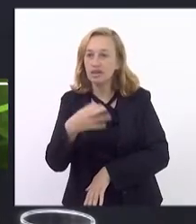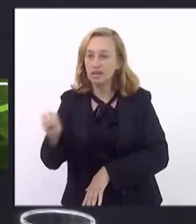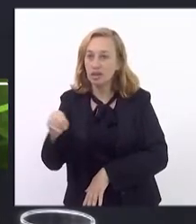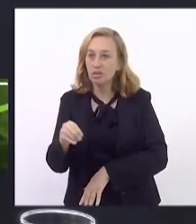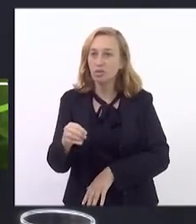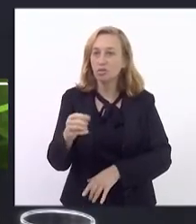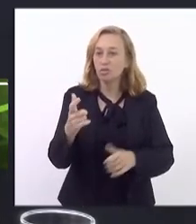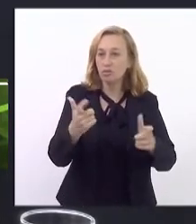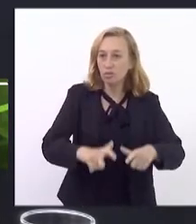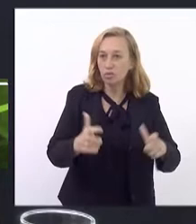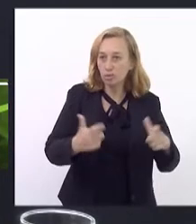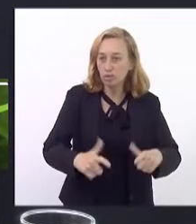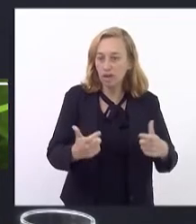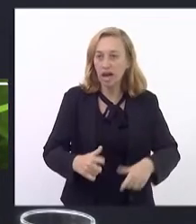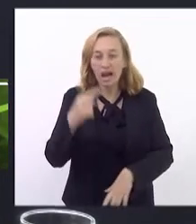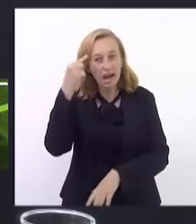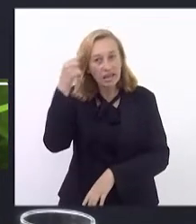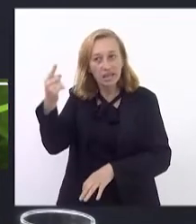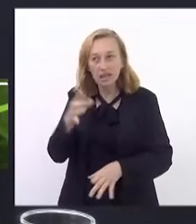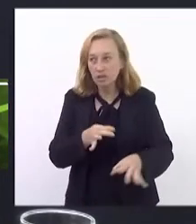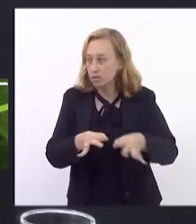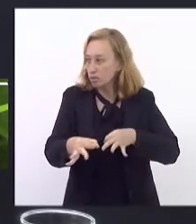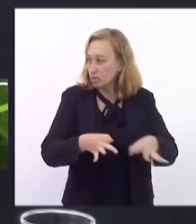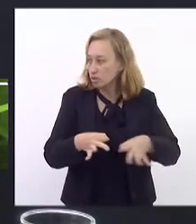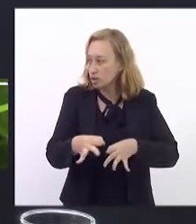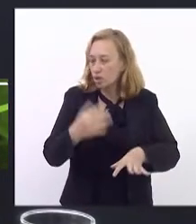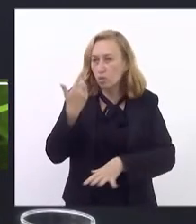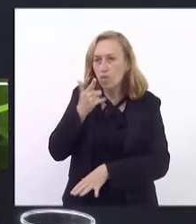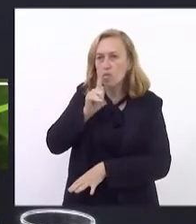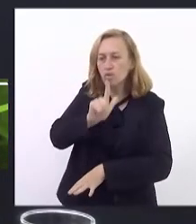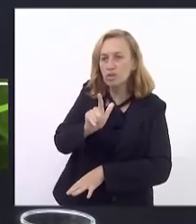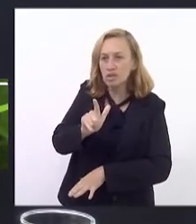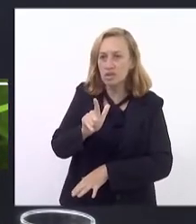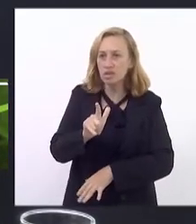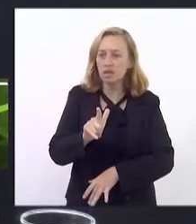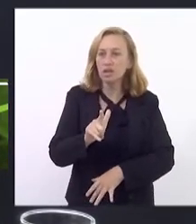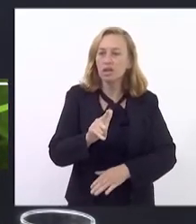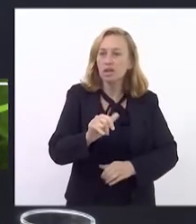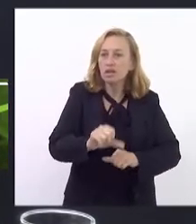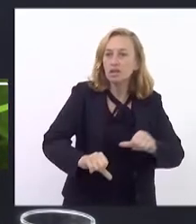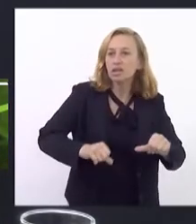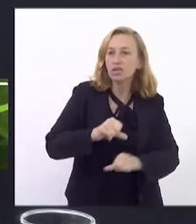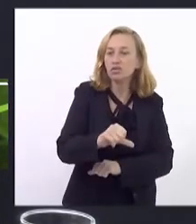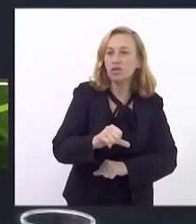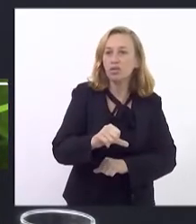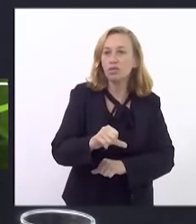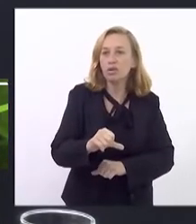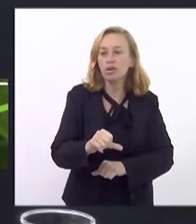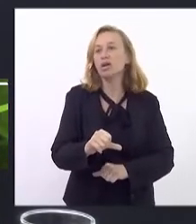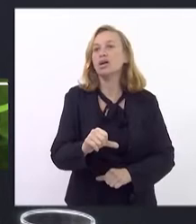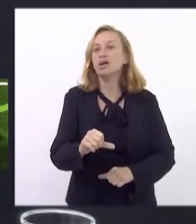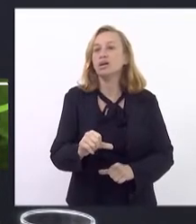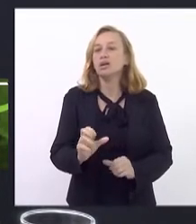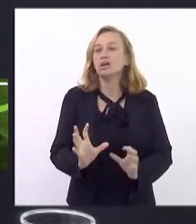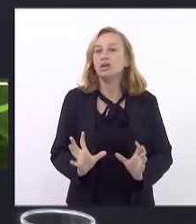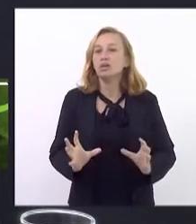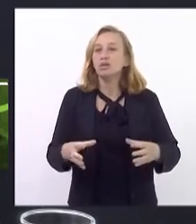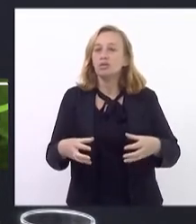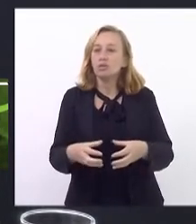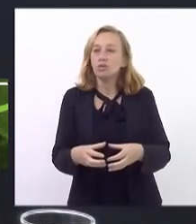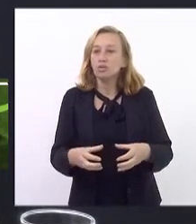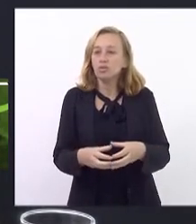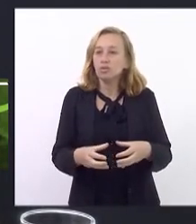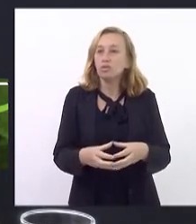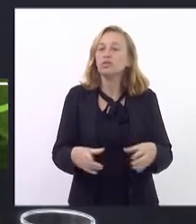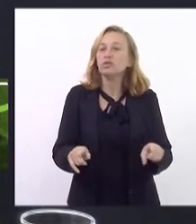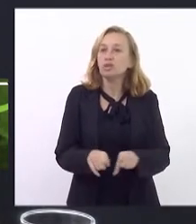do projeto é que o projeto ele consiga, além de transformar a comunidade, né, através da educação ambiental,